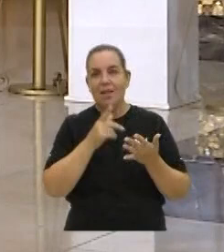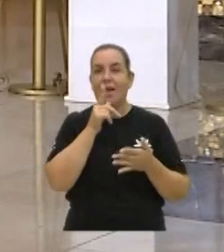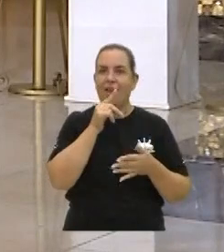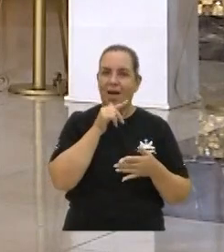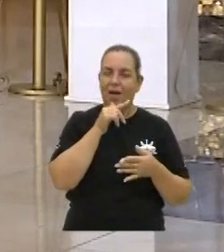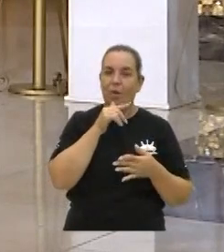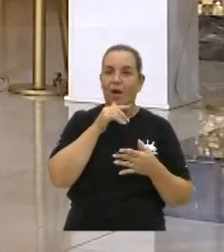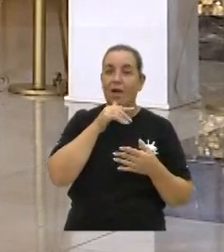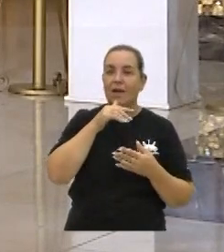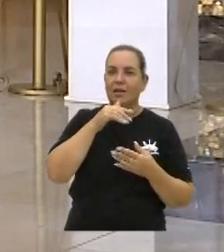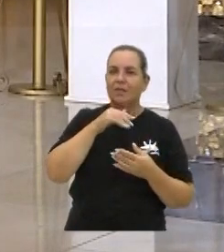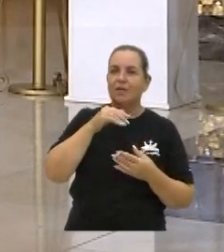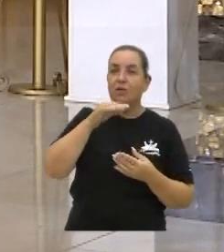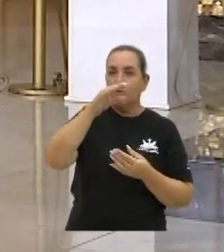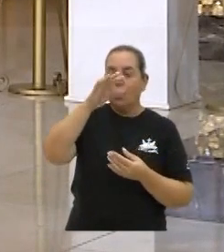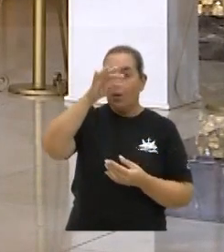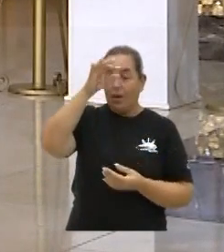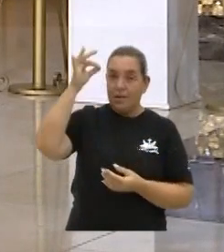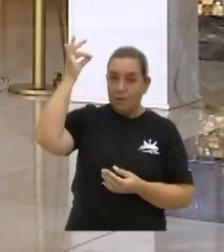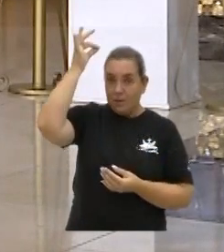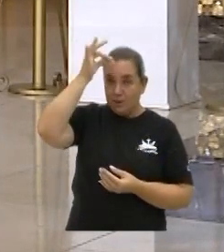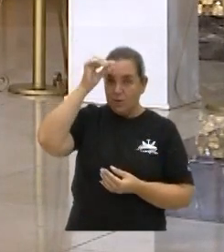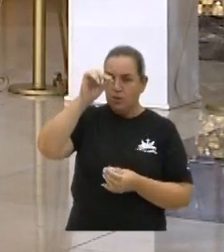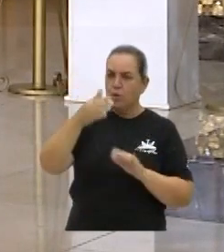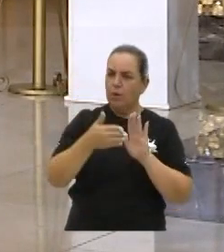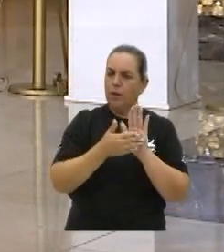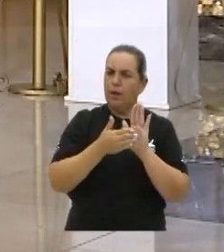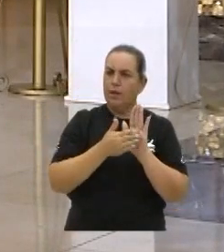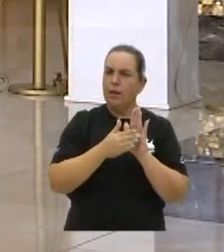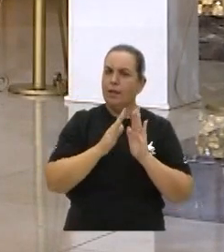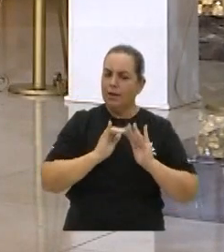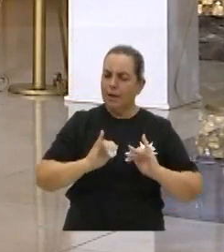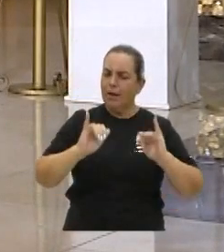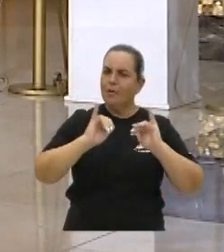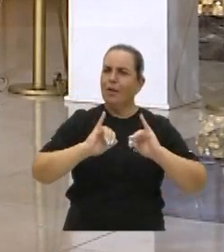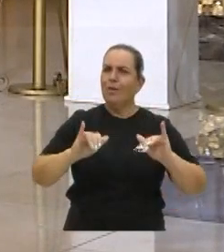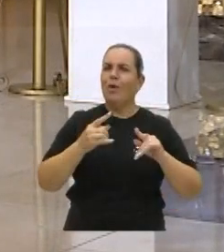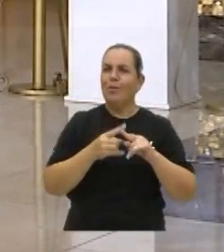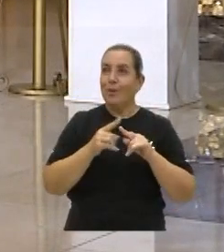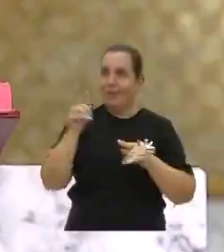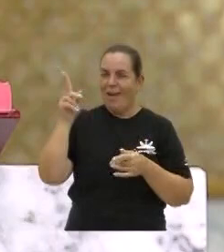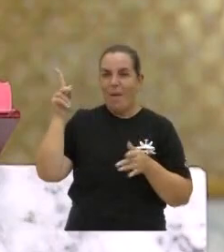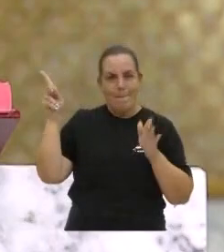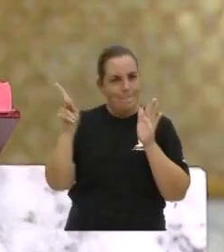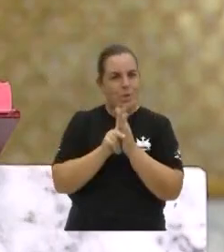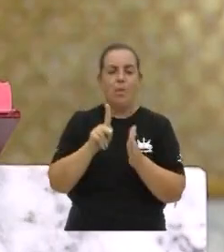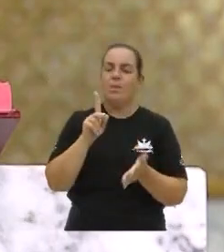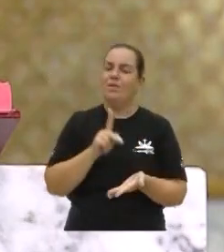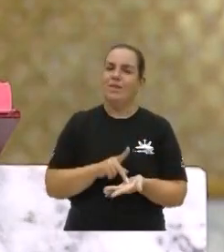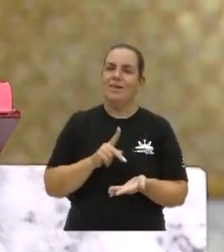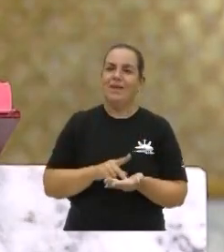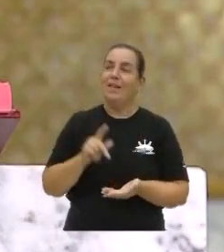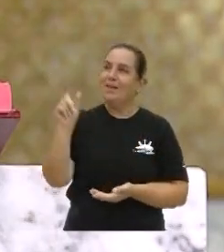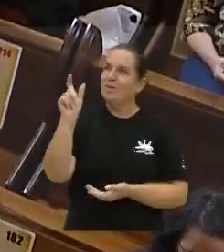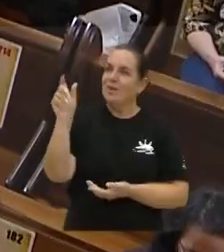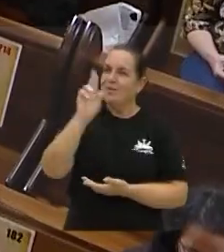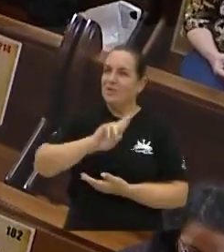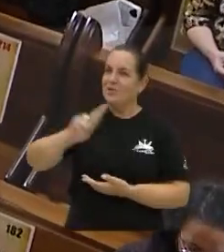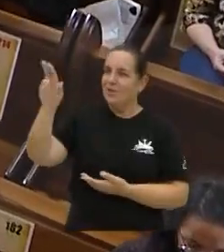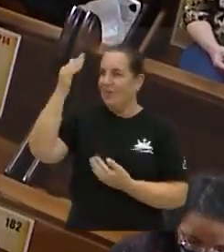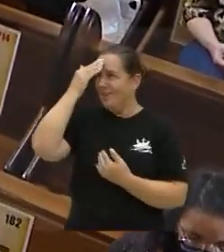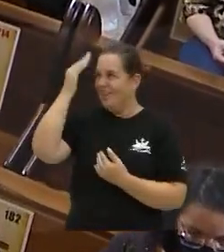o Espírito é que dá testemunho, porque o Espírito é a verdade. Palavra do